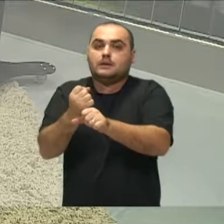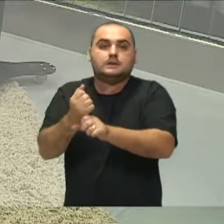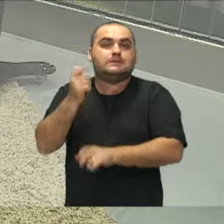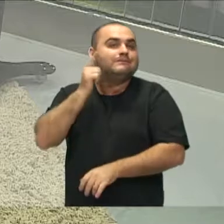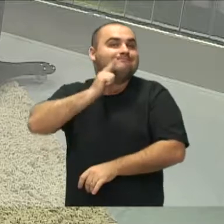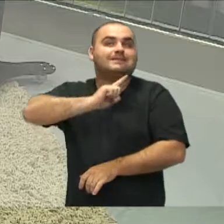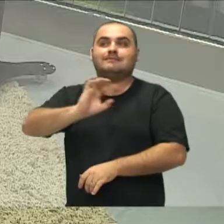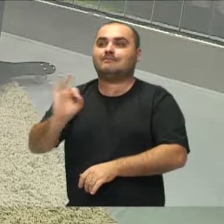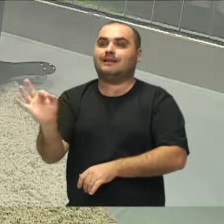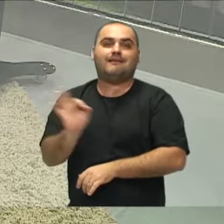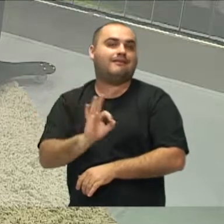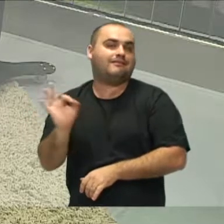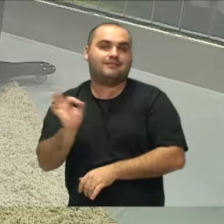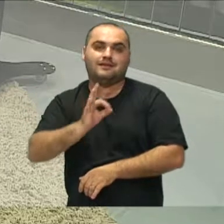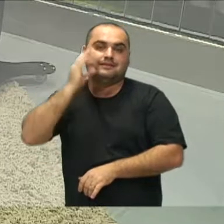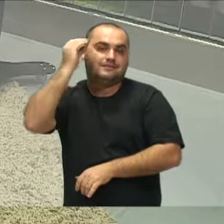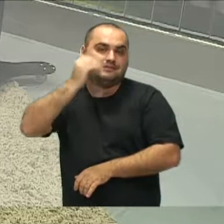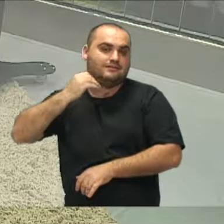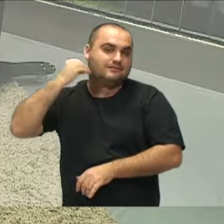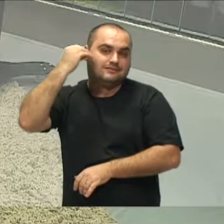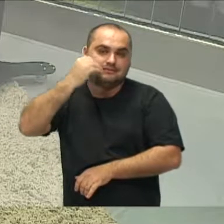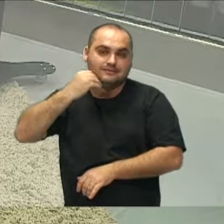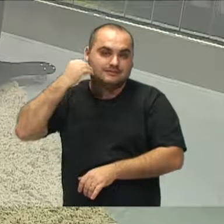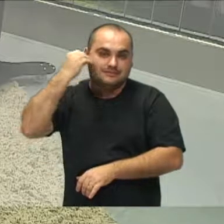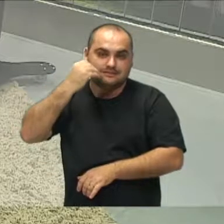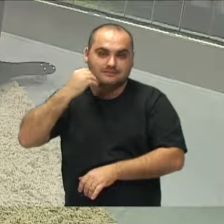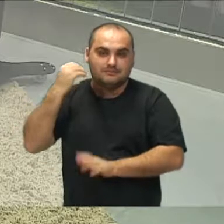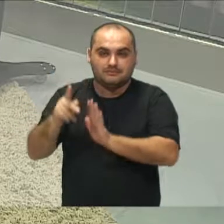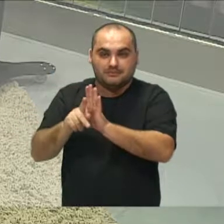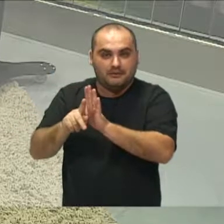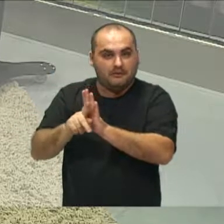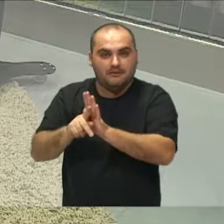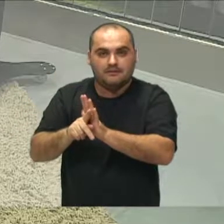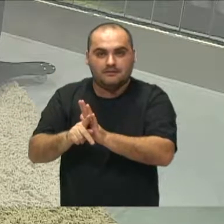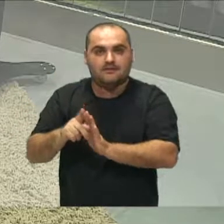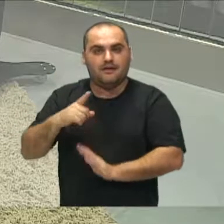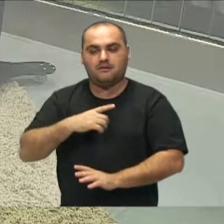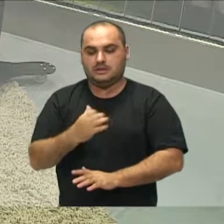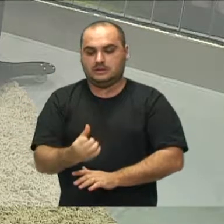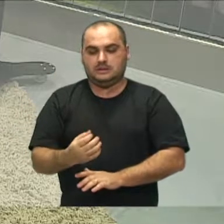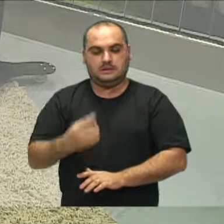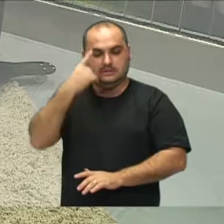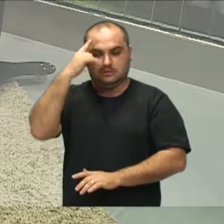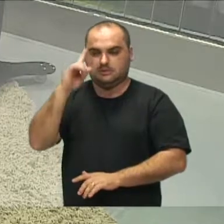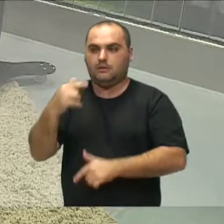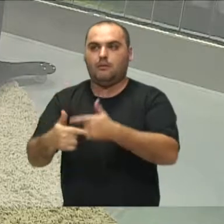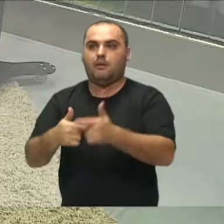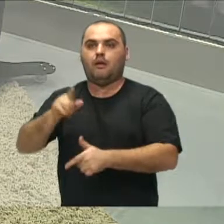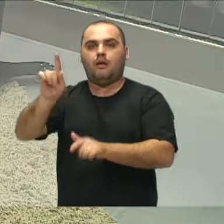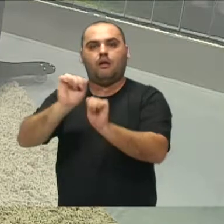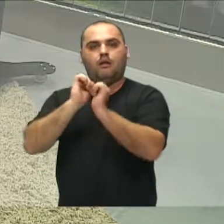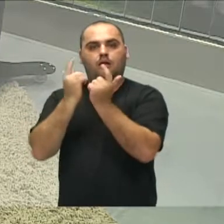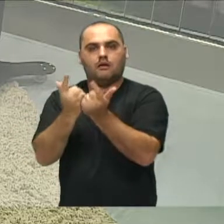trazer não conseguiu trazer os louros que eu trouxe aqui durante esses 60 dias, porque